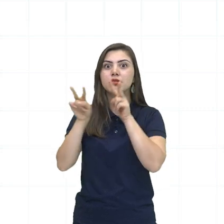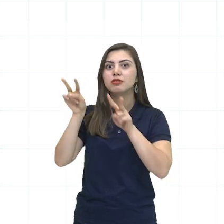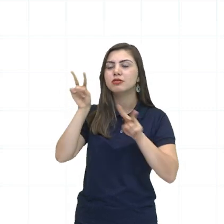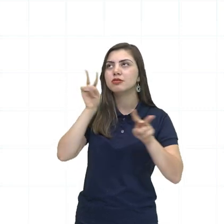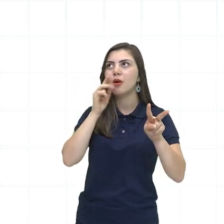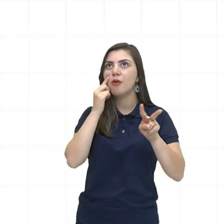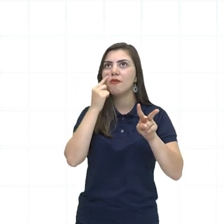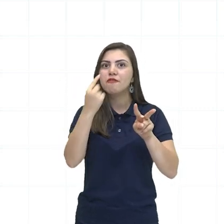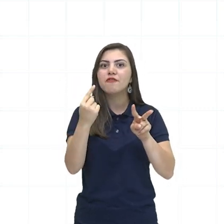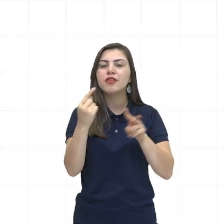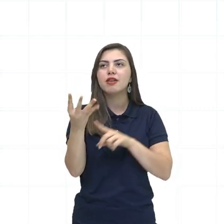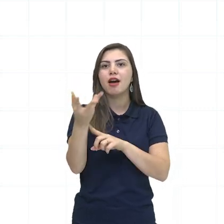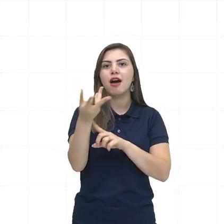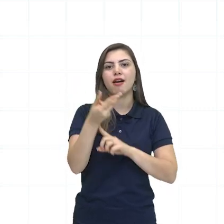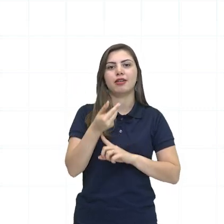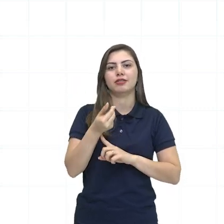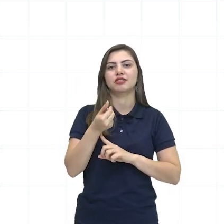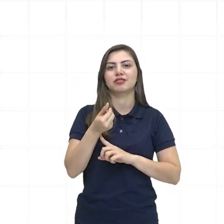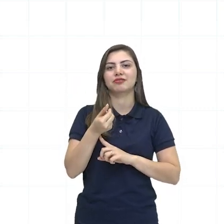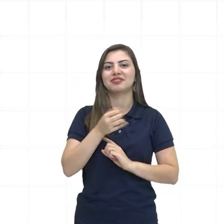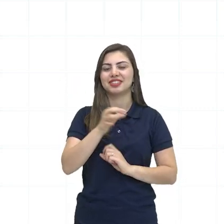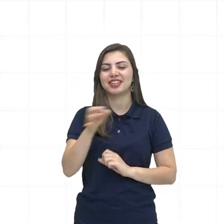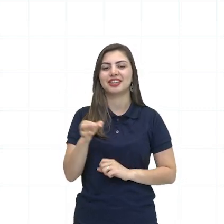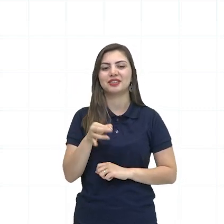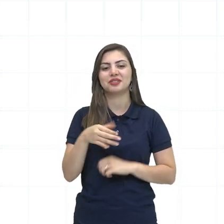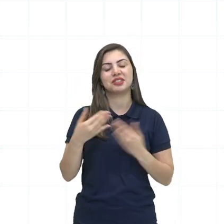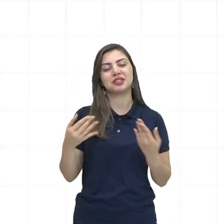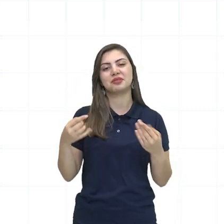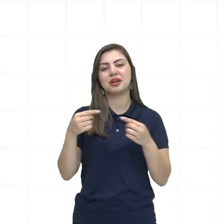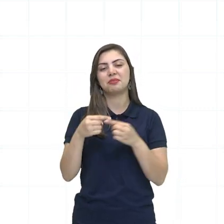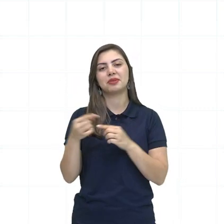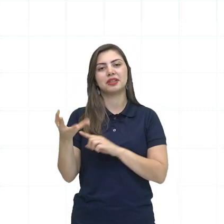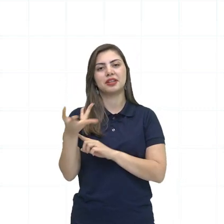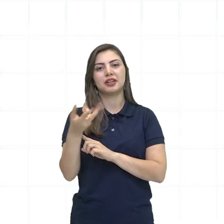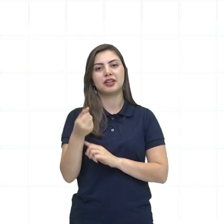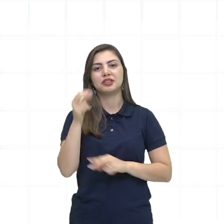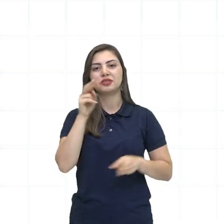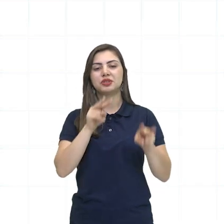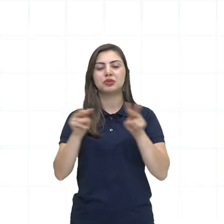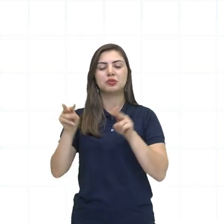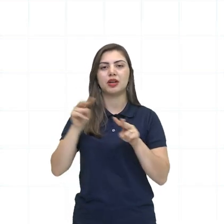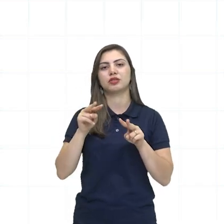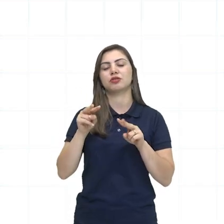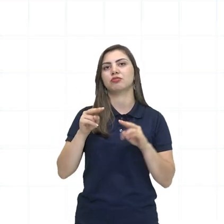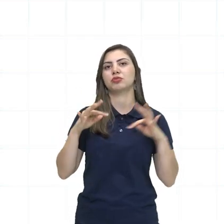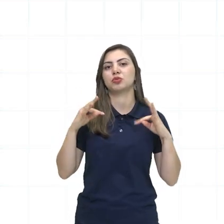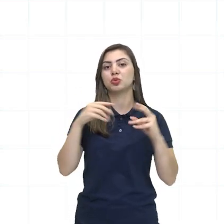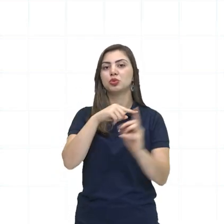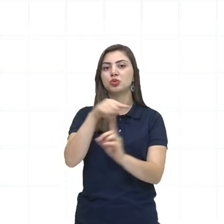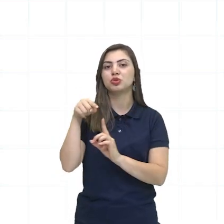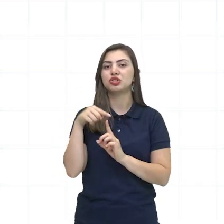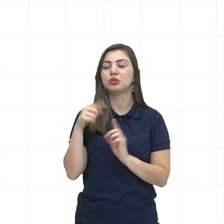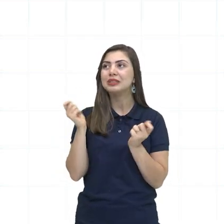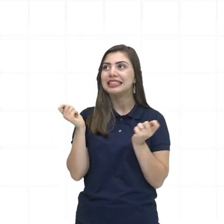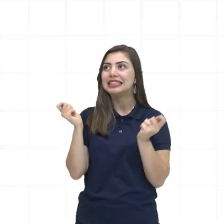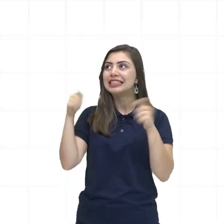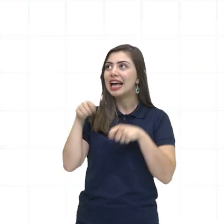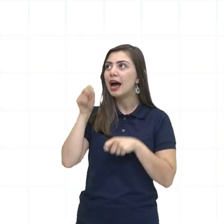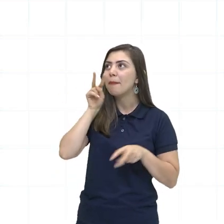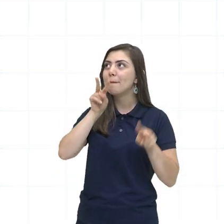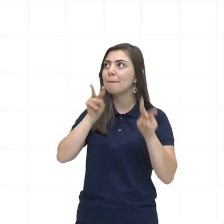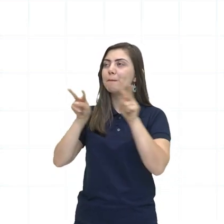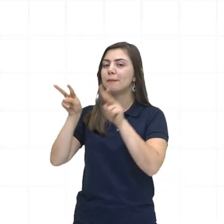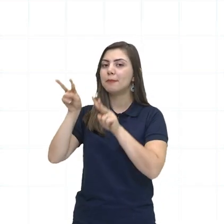da visão. Então, quando a gente está falando de artes visuais, são aquelas artes onde elas podem